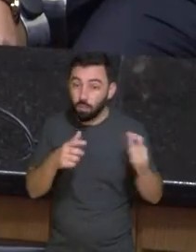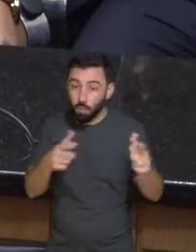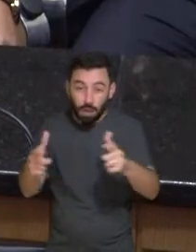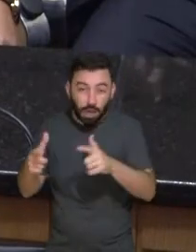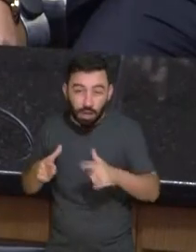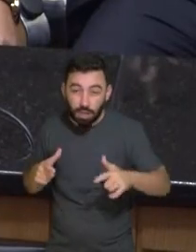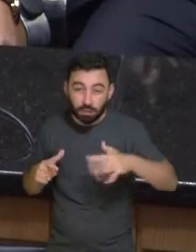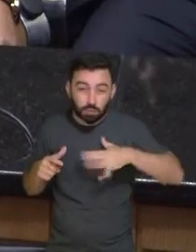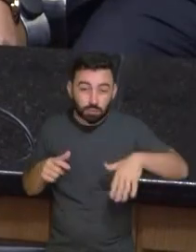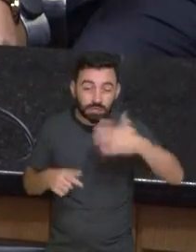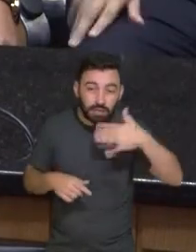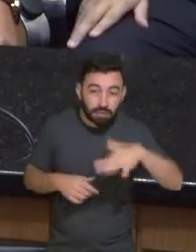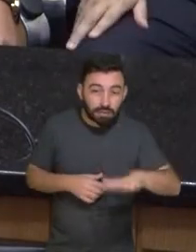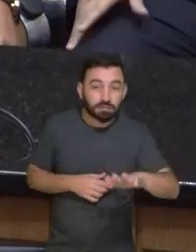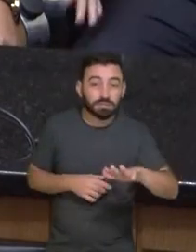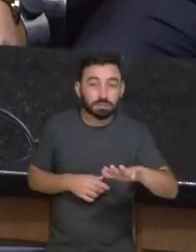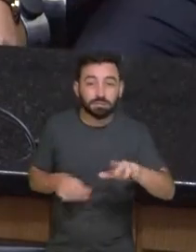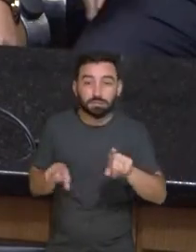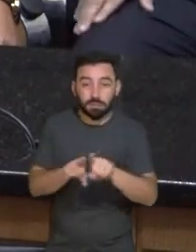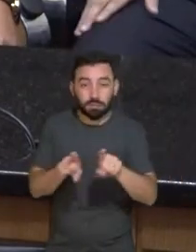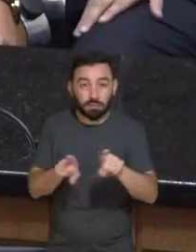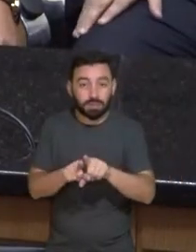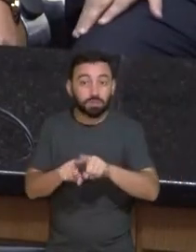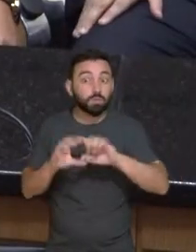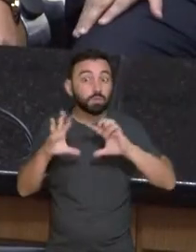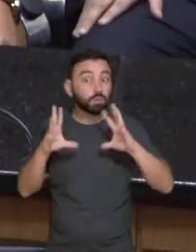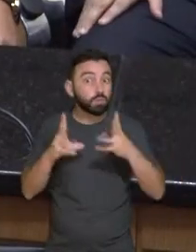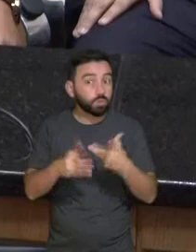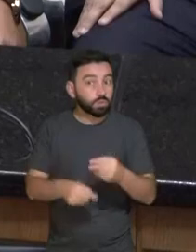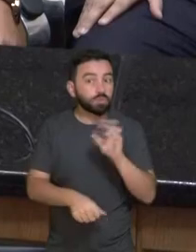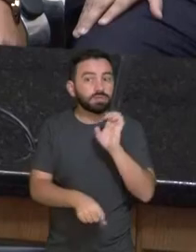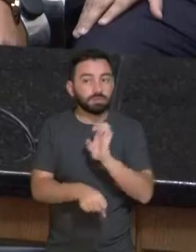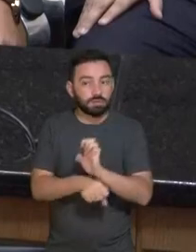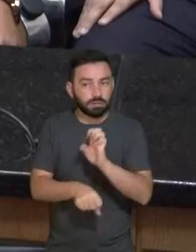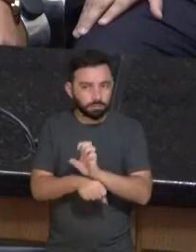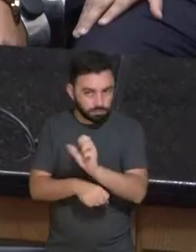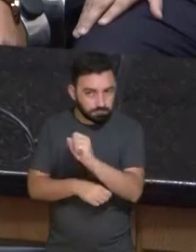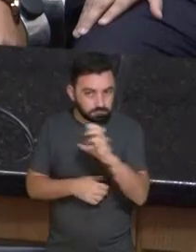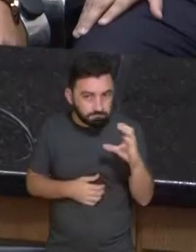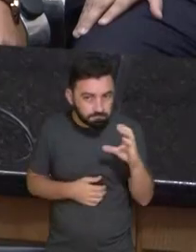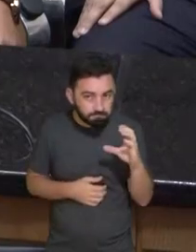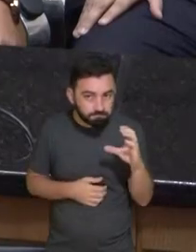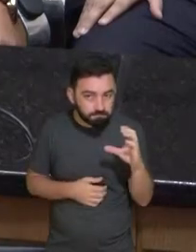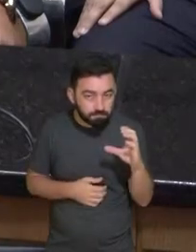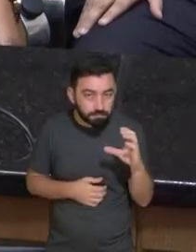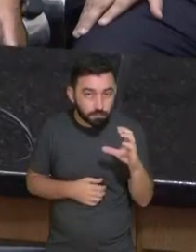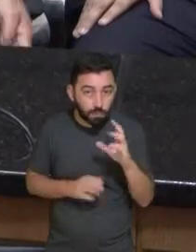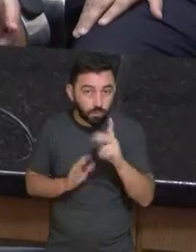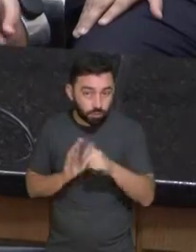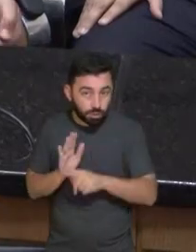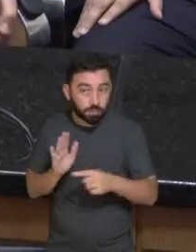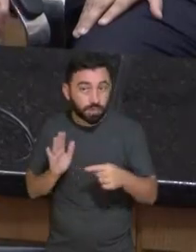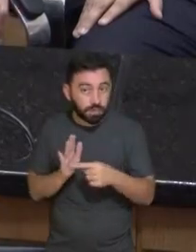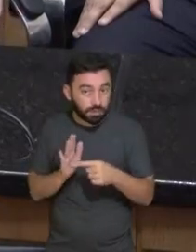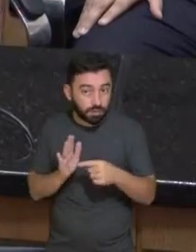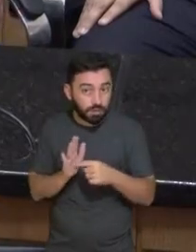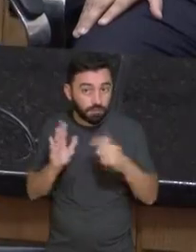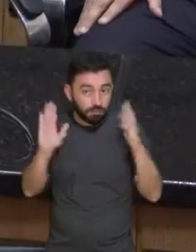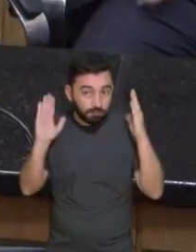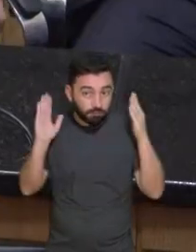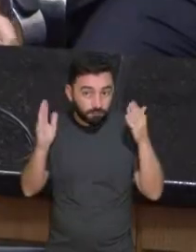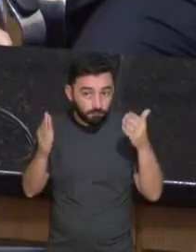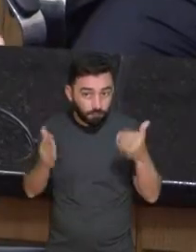parques infantis, aí serão de todo o estado de Santa Catarina? O meu projeto, repito, é somente para